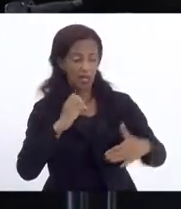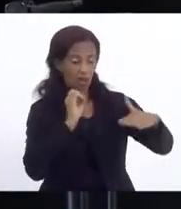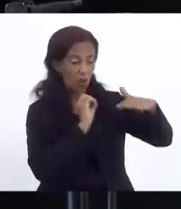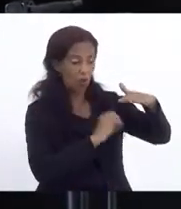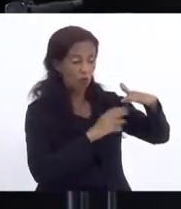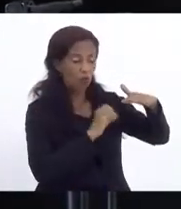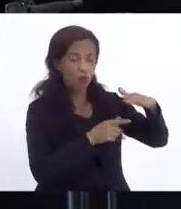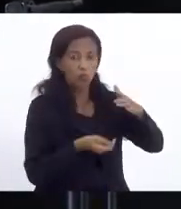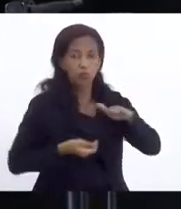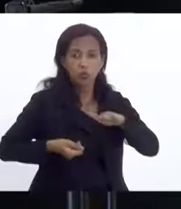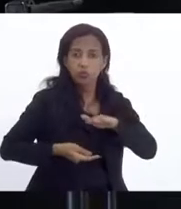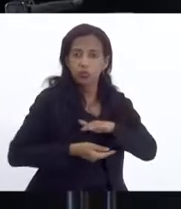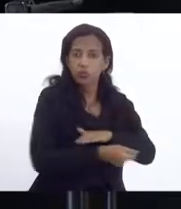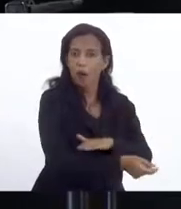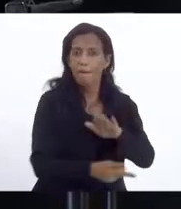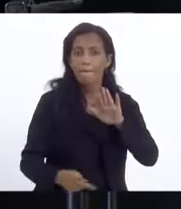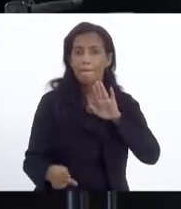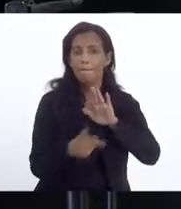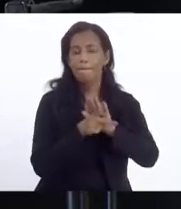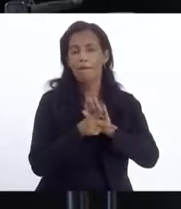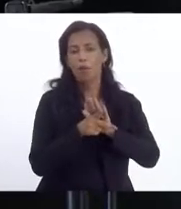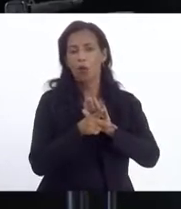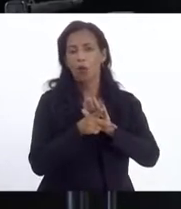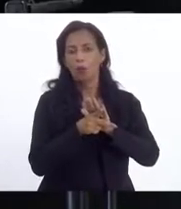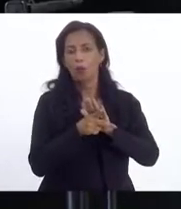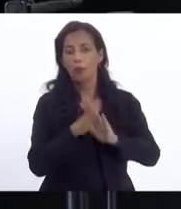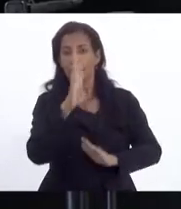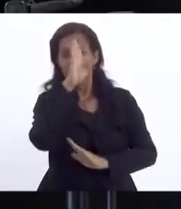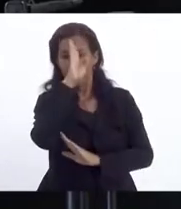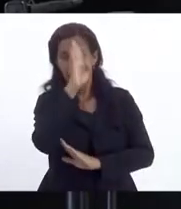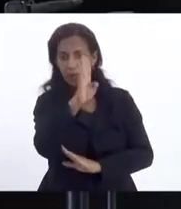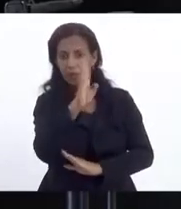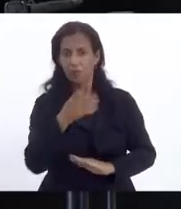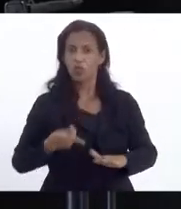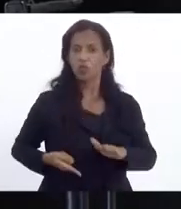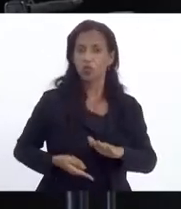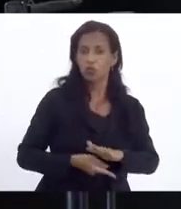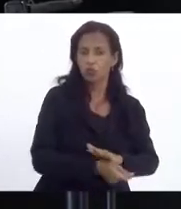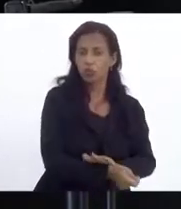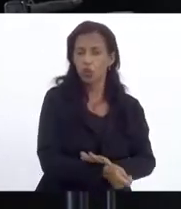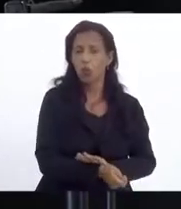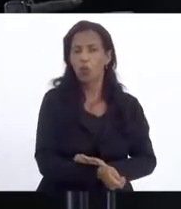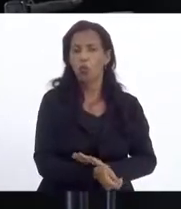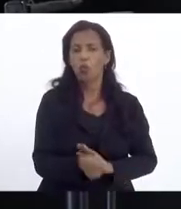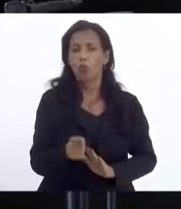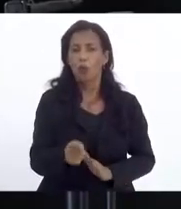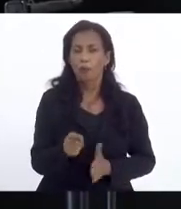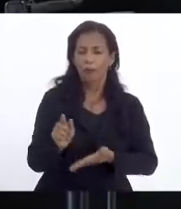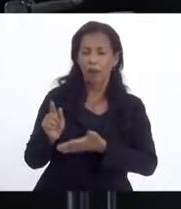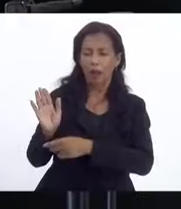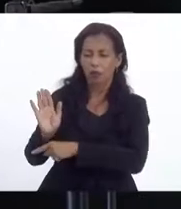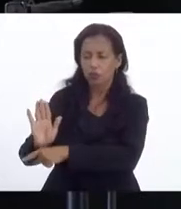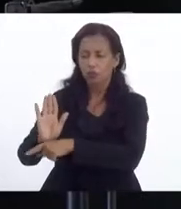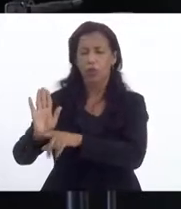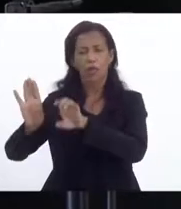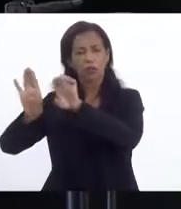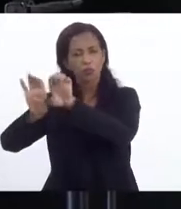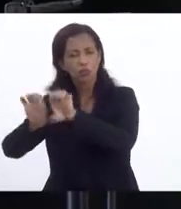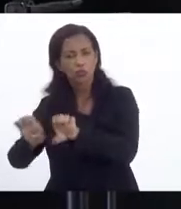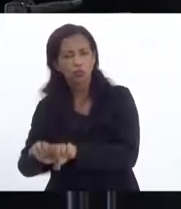de investimentos. É principalmente um fundo de investimentos para diversificar a estrutura